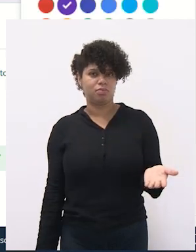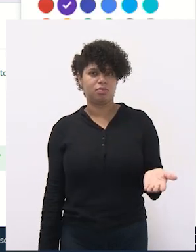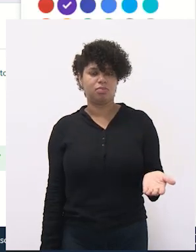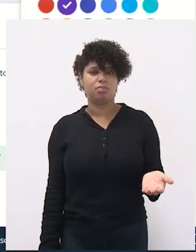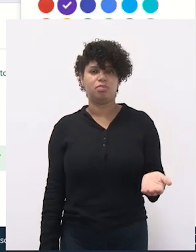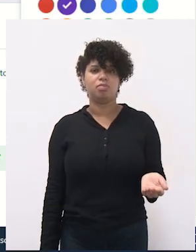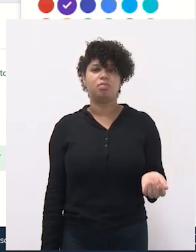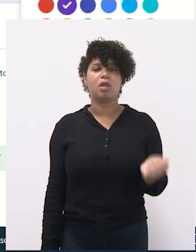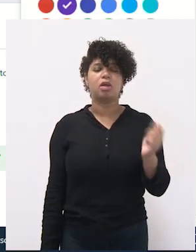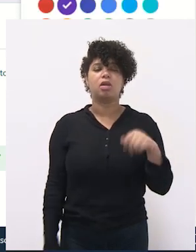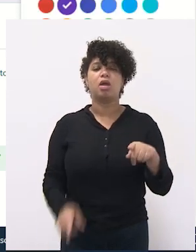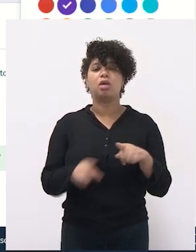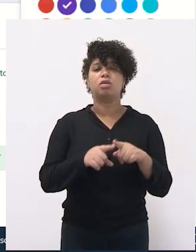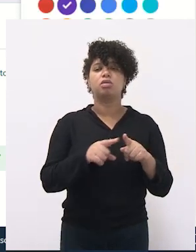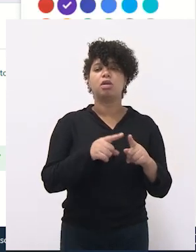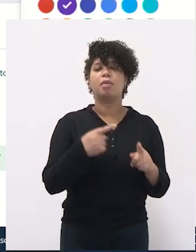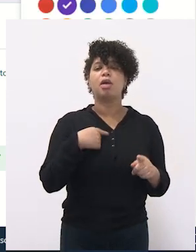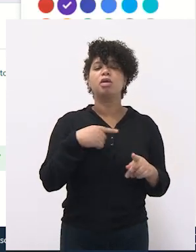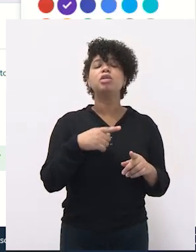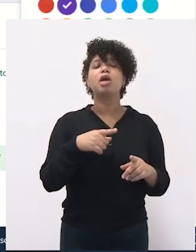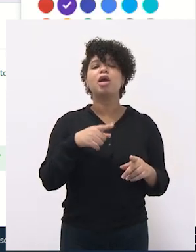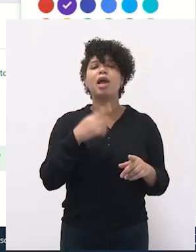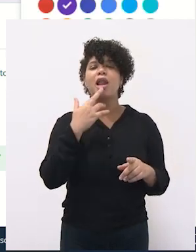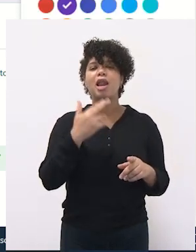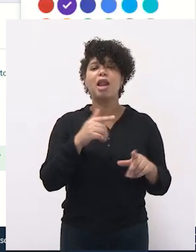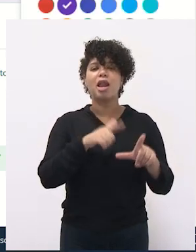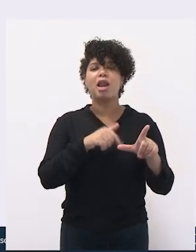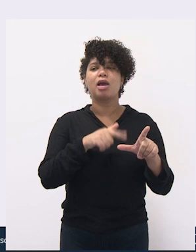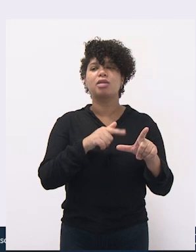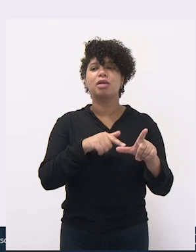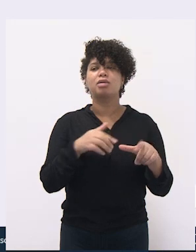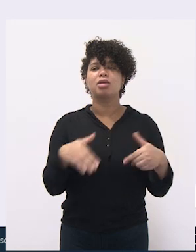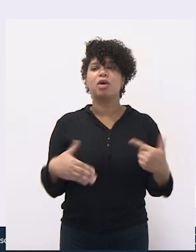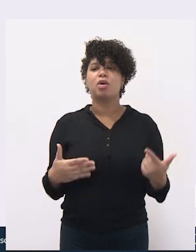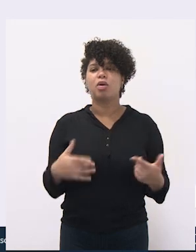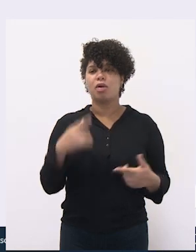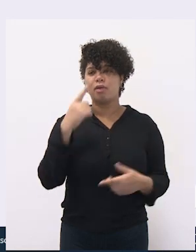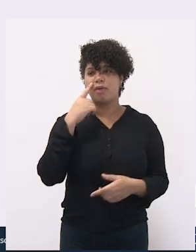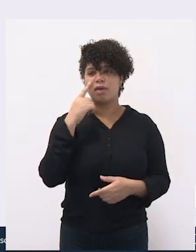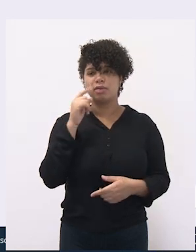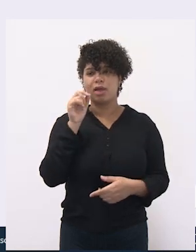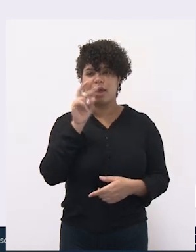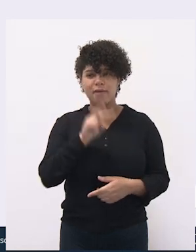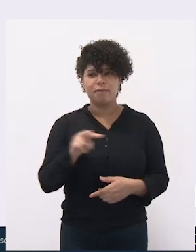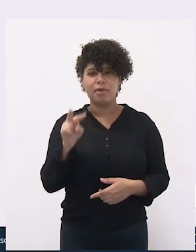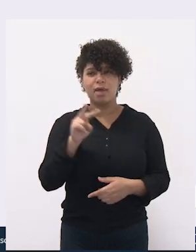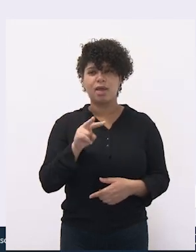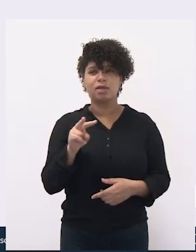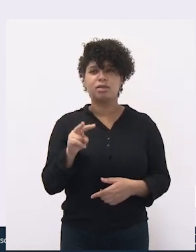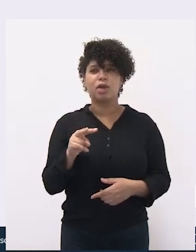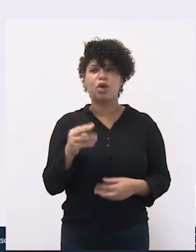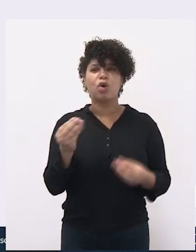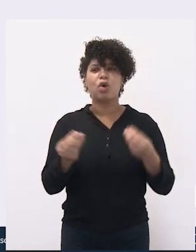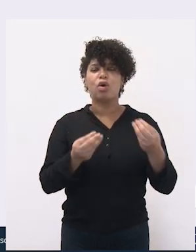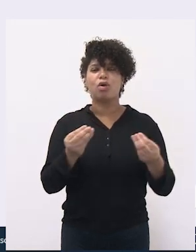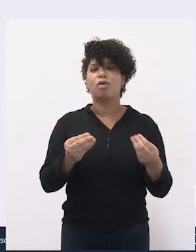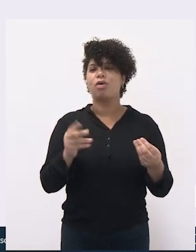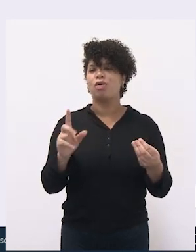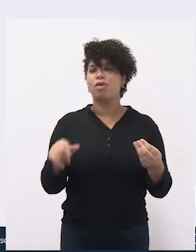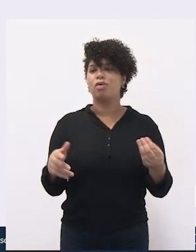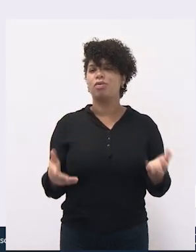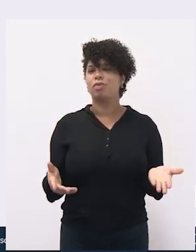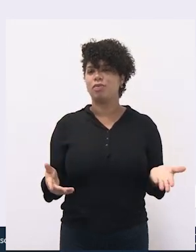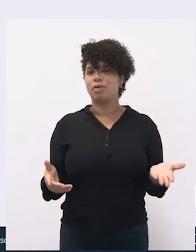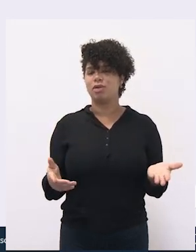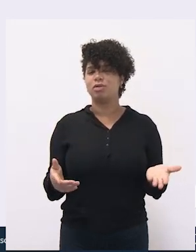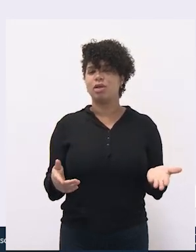de tipografia, né, de fonte. E tem o olhinho aqui que seria o visualizar. E vocês vão ver como essa atividade ela